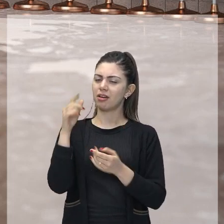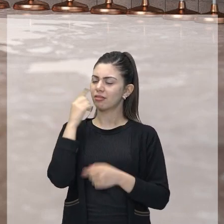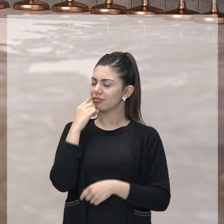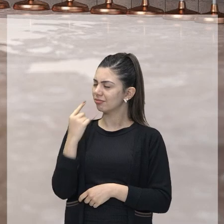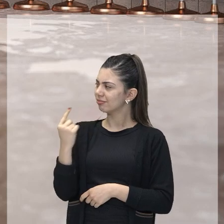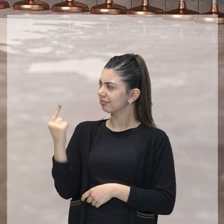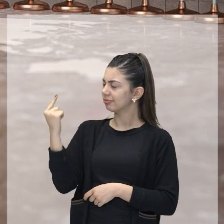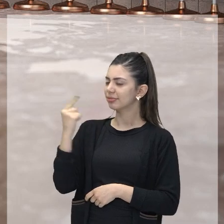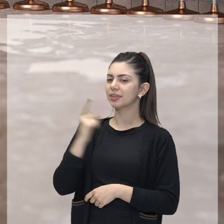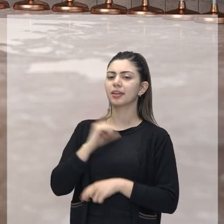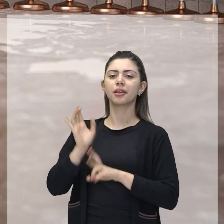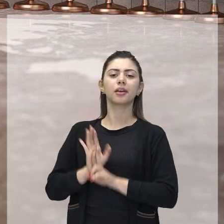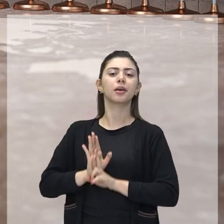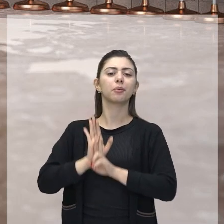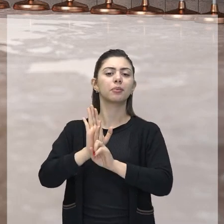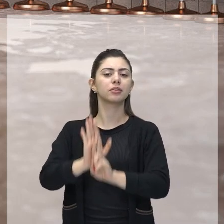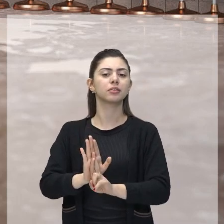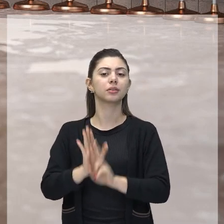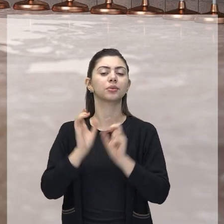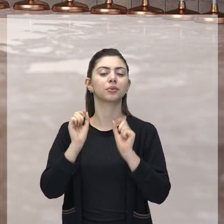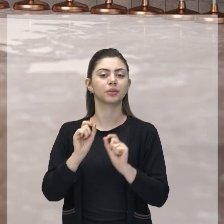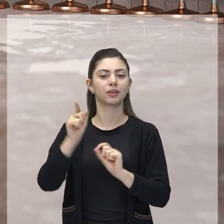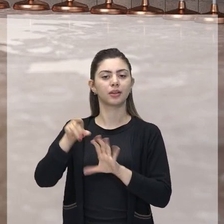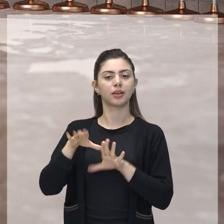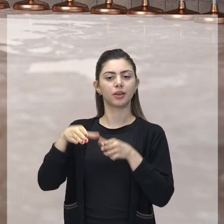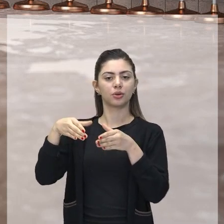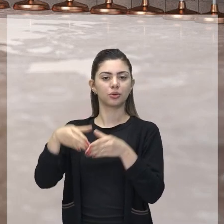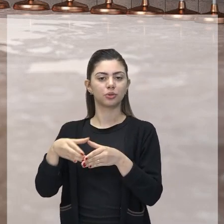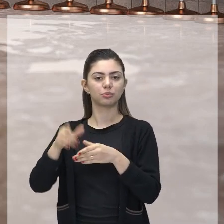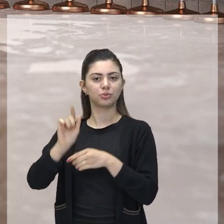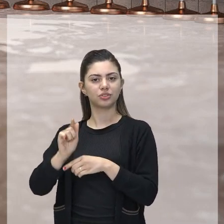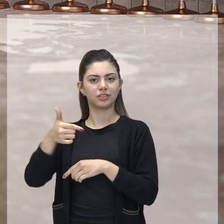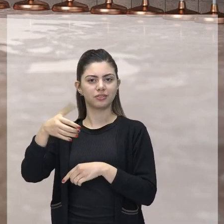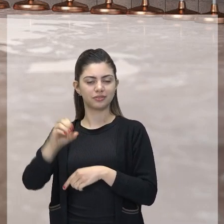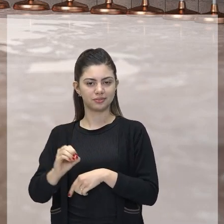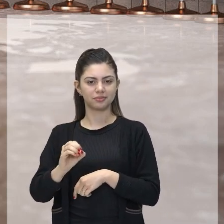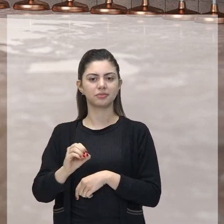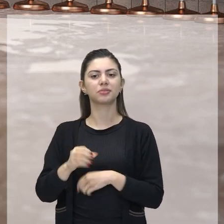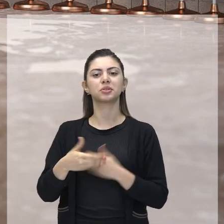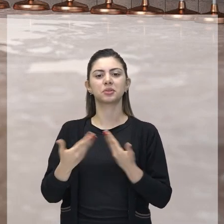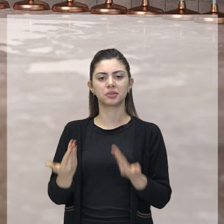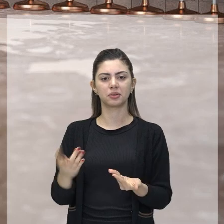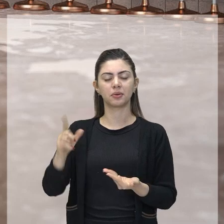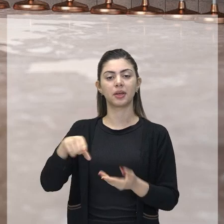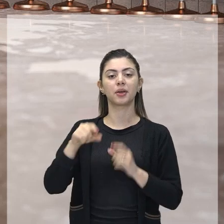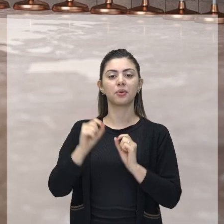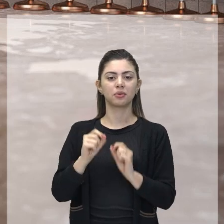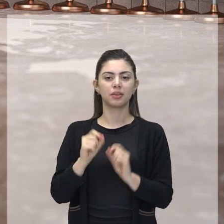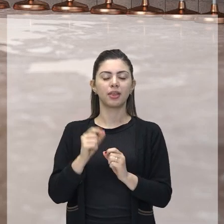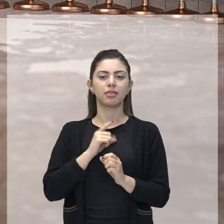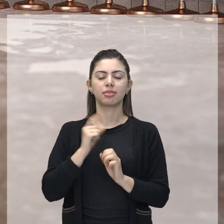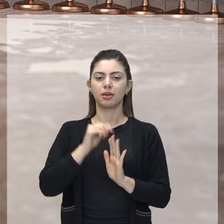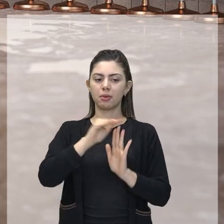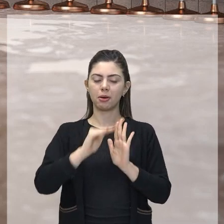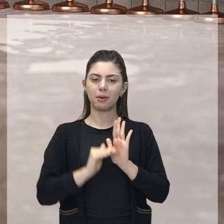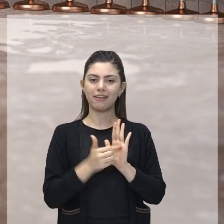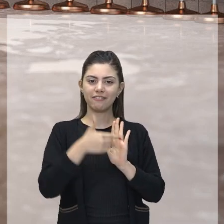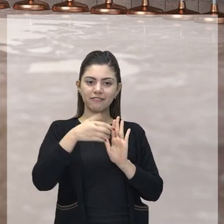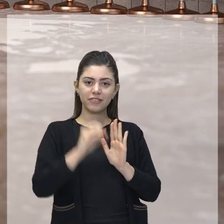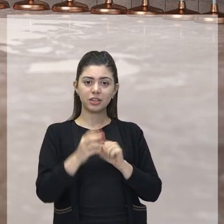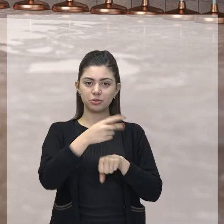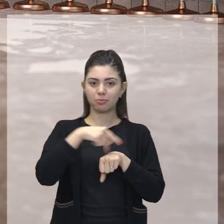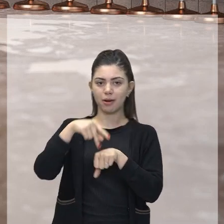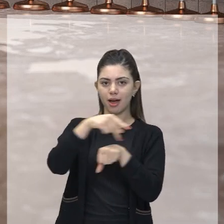pessoas representando aqui, né, o tal do grupo do G20, né, as 20 maiores economias aí do